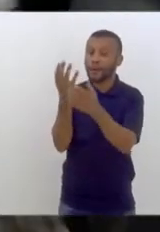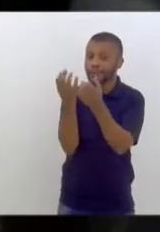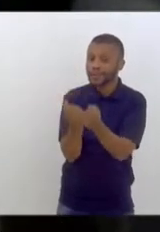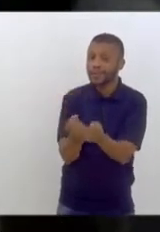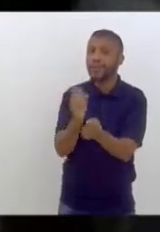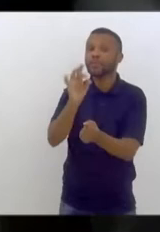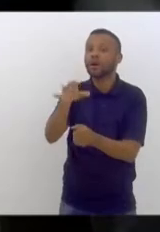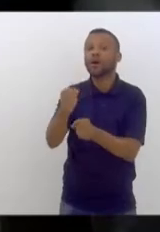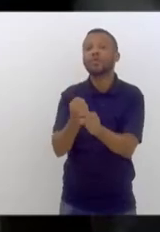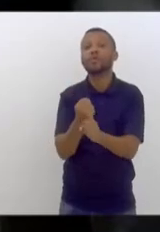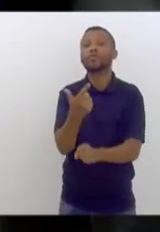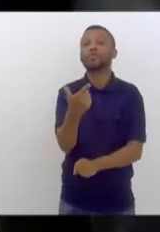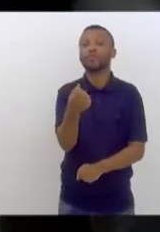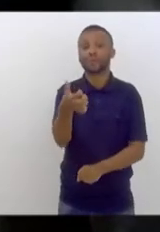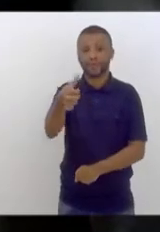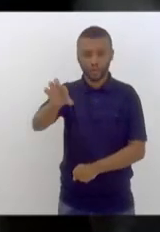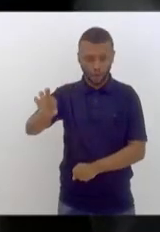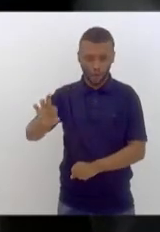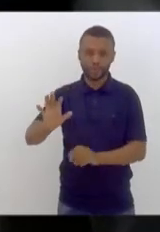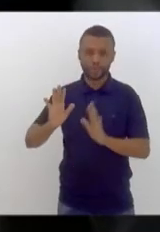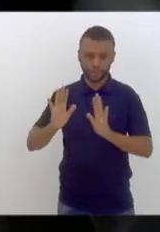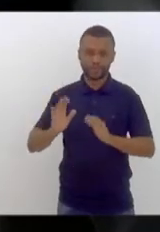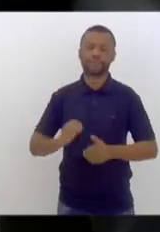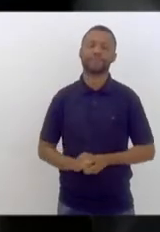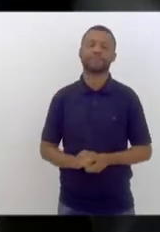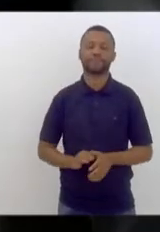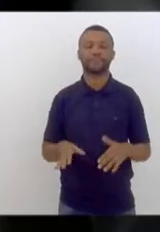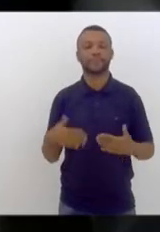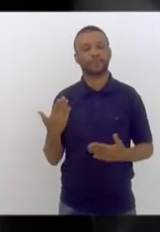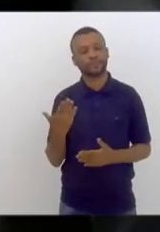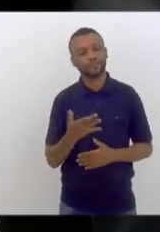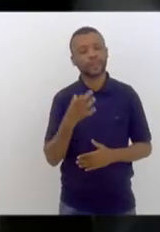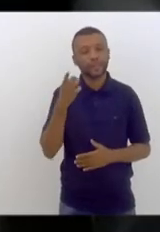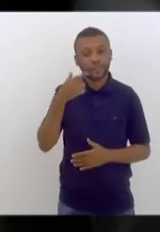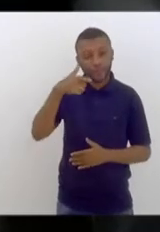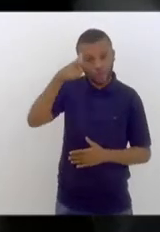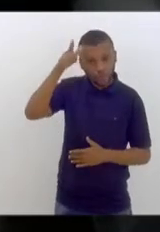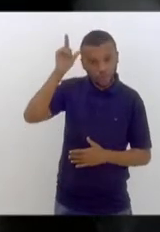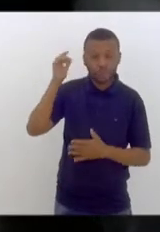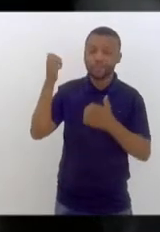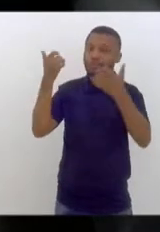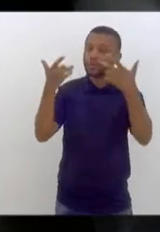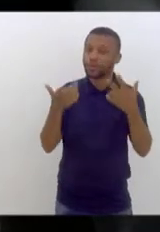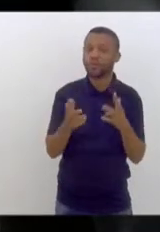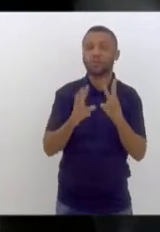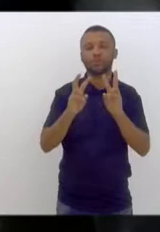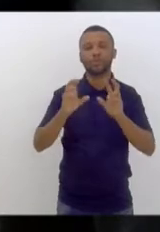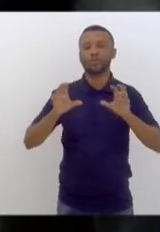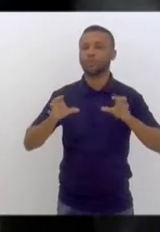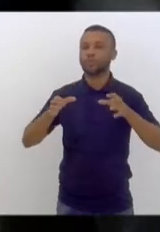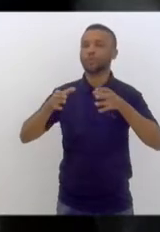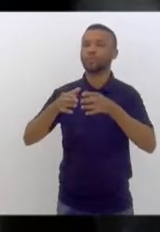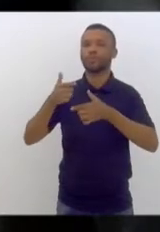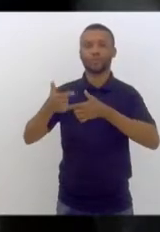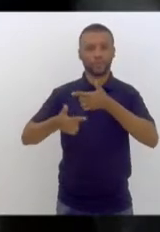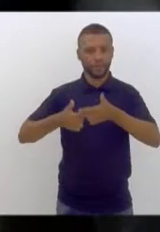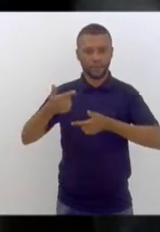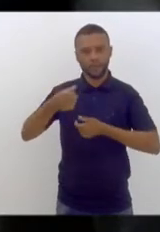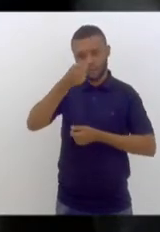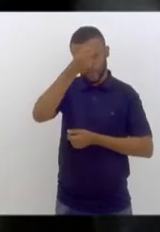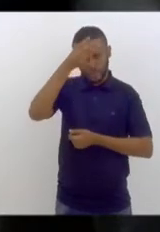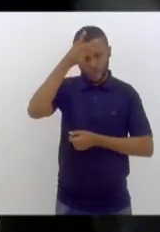2019. Então, o deputado Luiz Paulo falou de um grupo de trabalho. O município do Rio de Janeiro